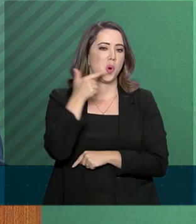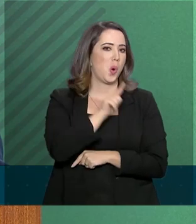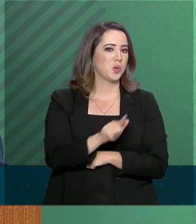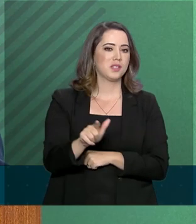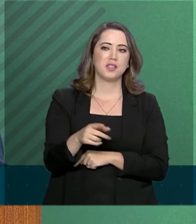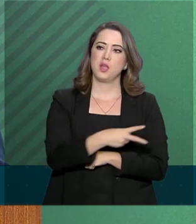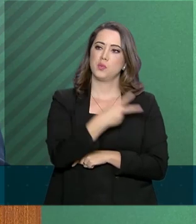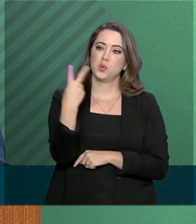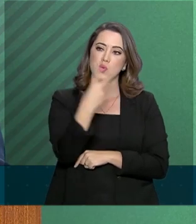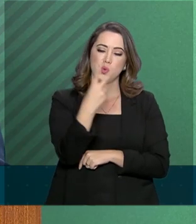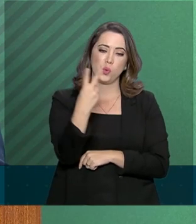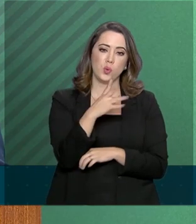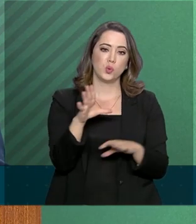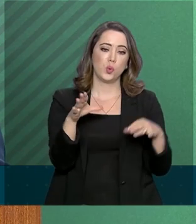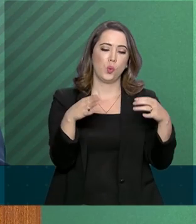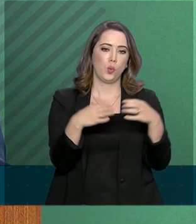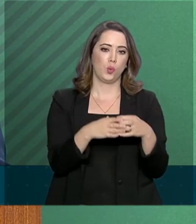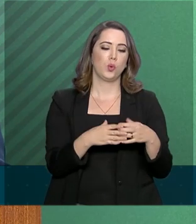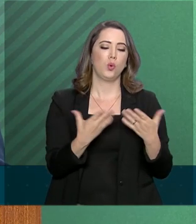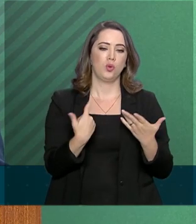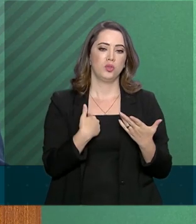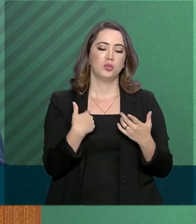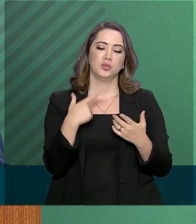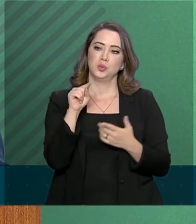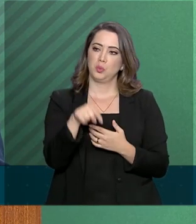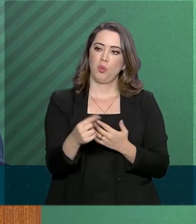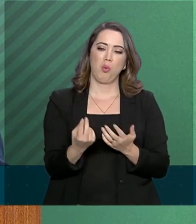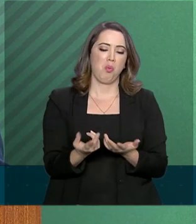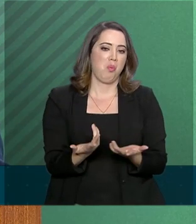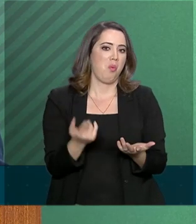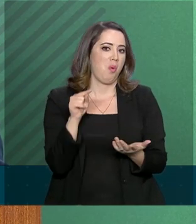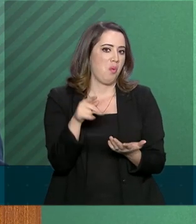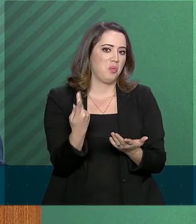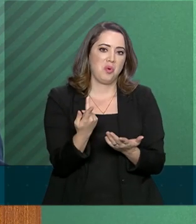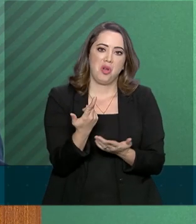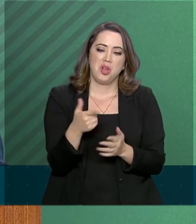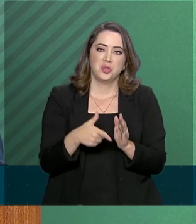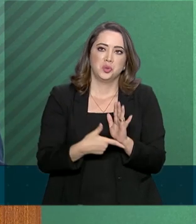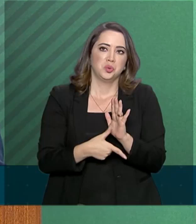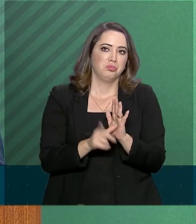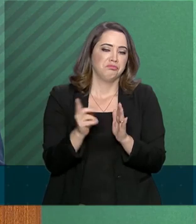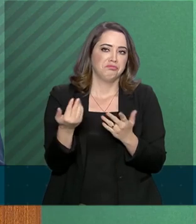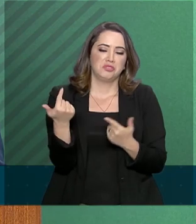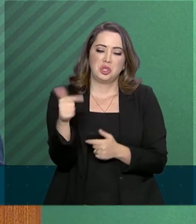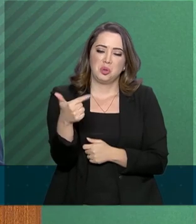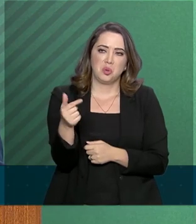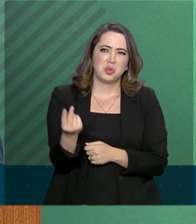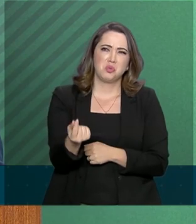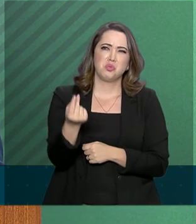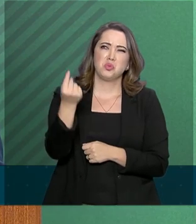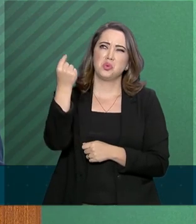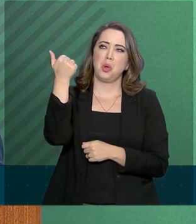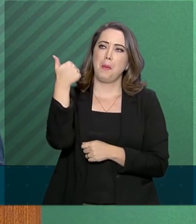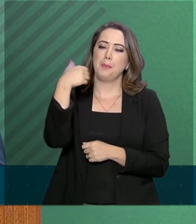geral feito que não acontece desde a edição de